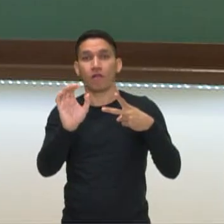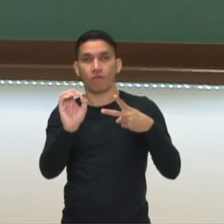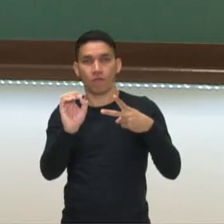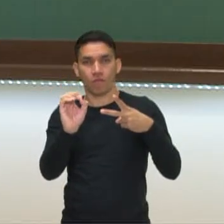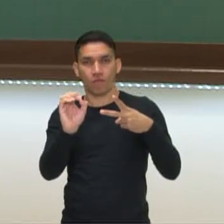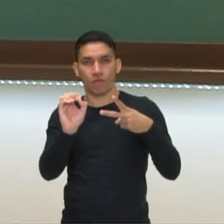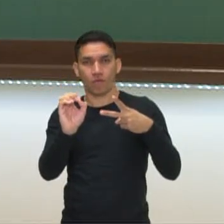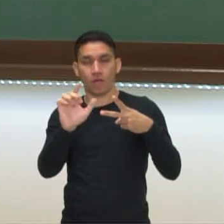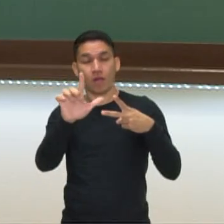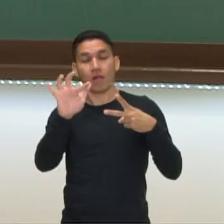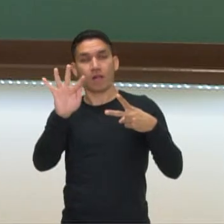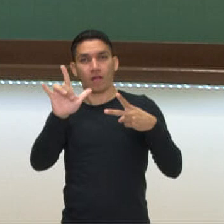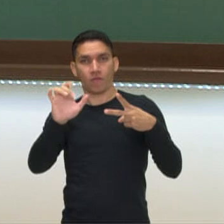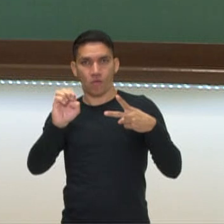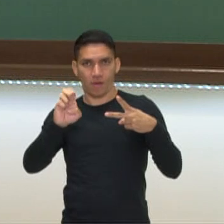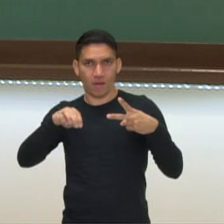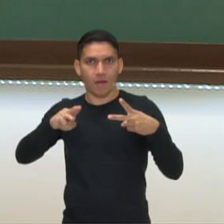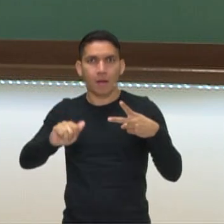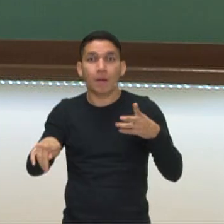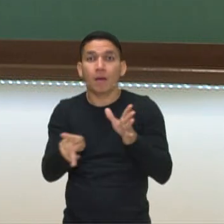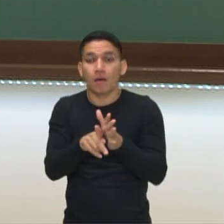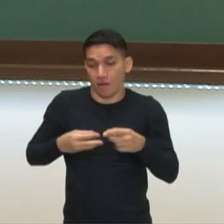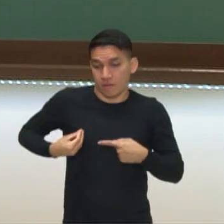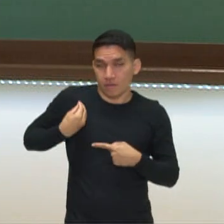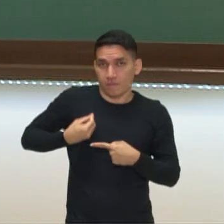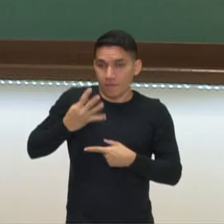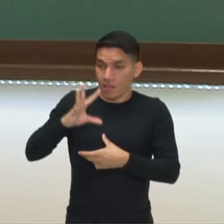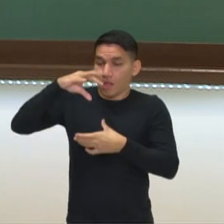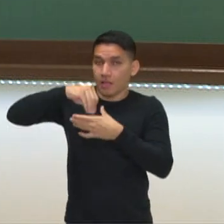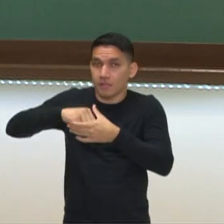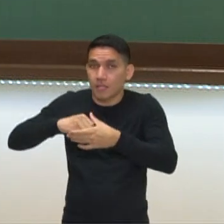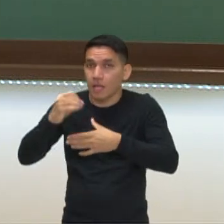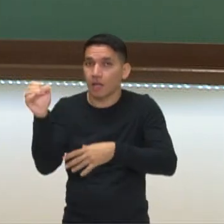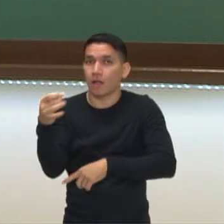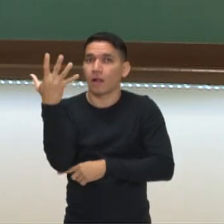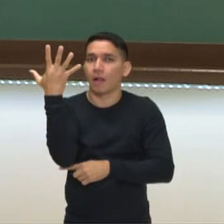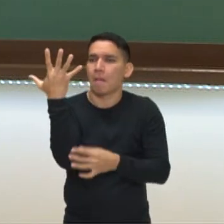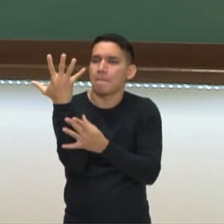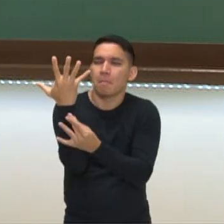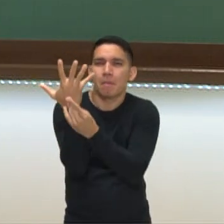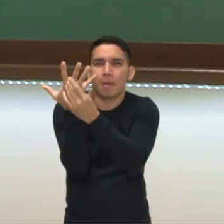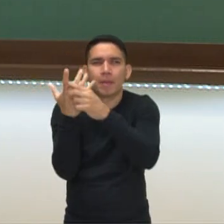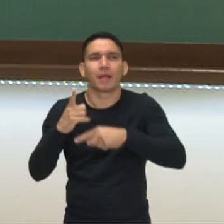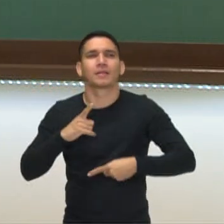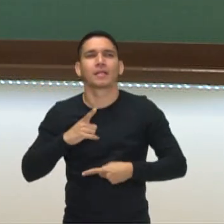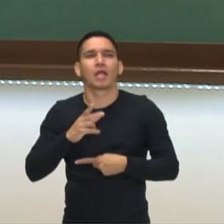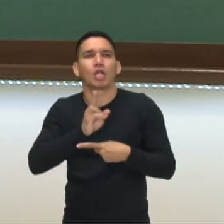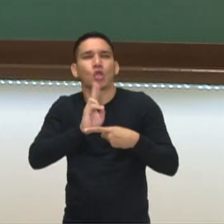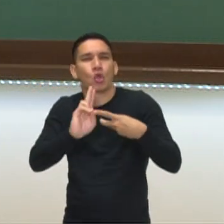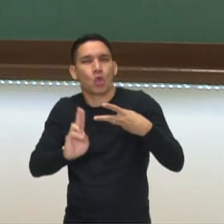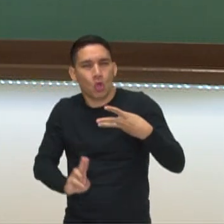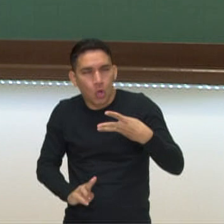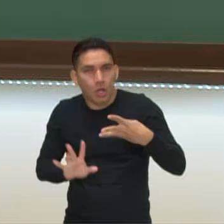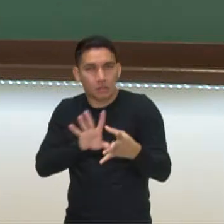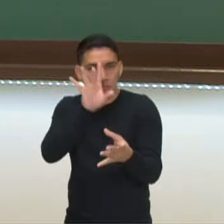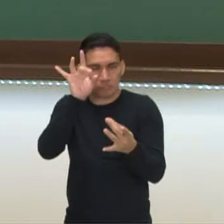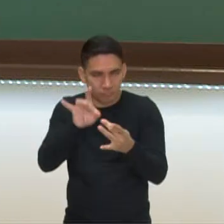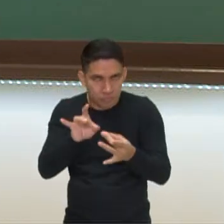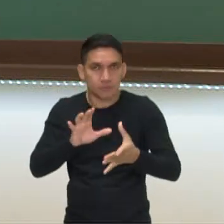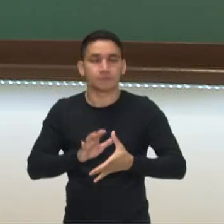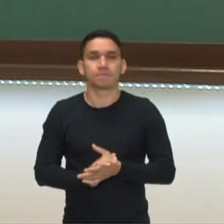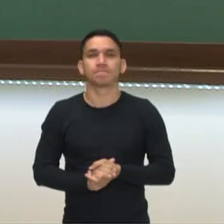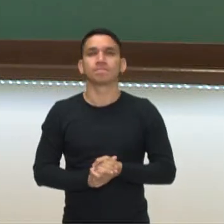vivo encontrado também nas plantas vasculares. Vamos relembrar pteridófitas, gimnospermas e as